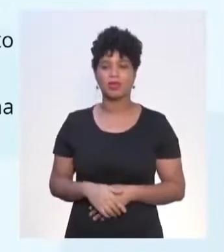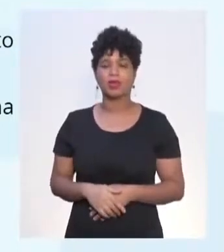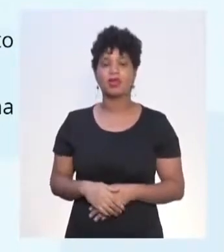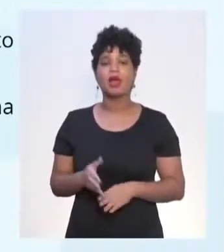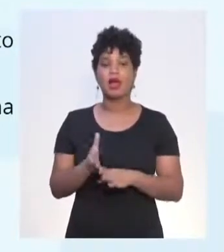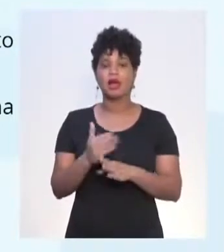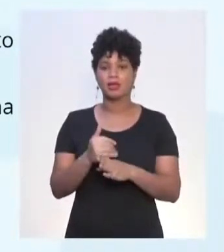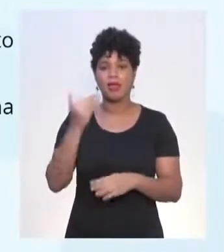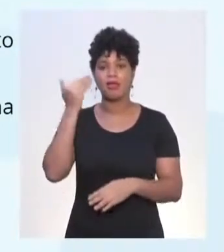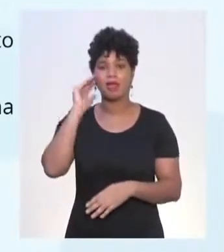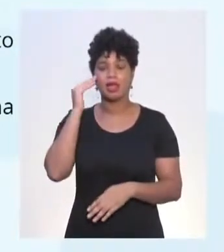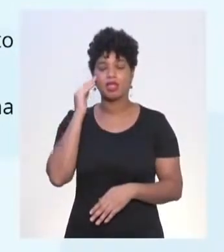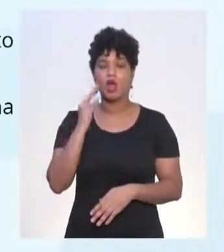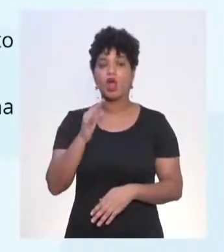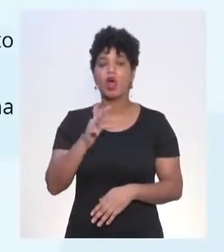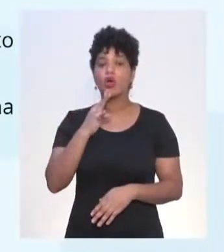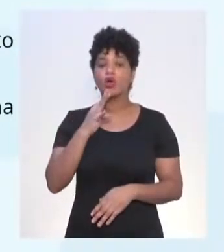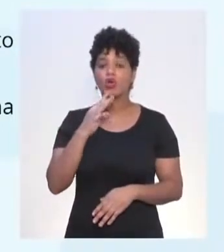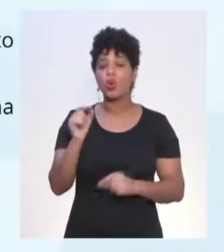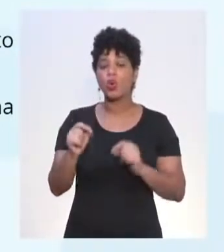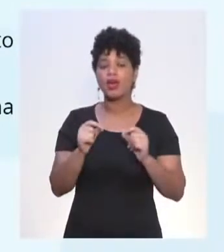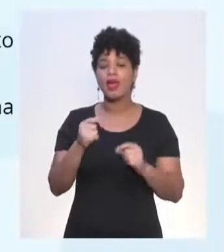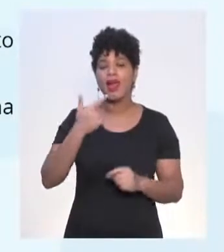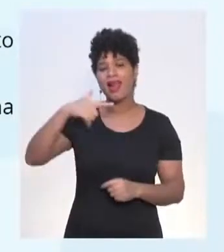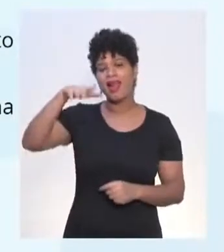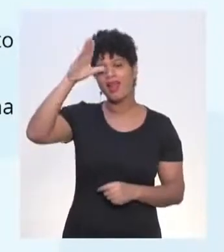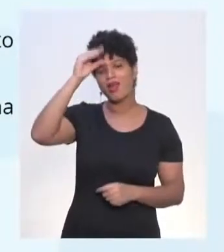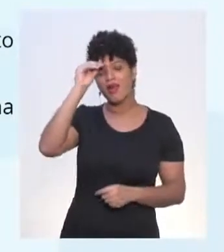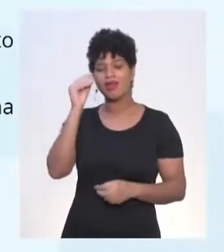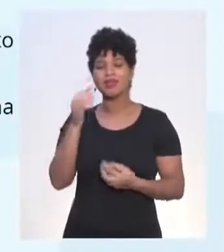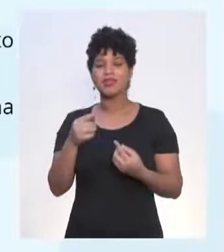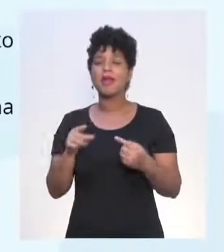de compor necessário ter conhecimento a linguagem musical.li